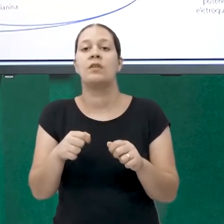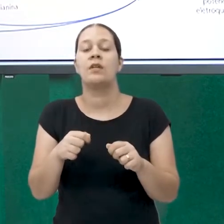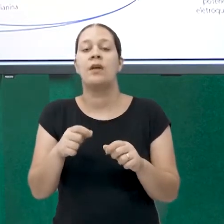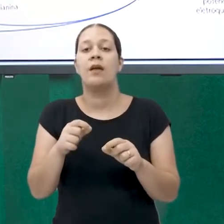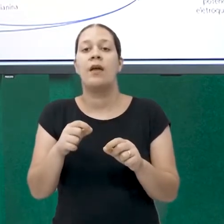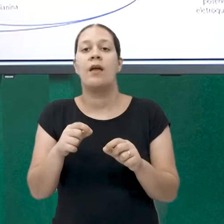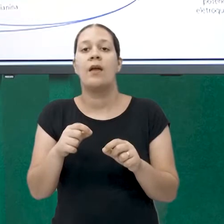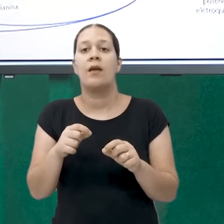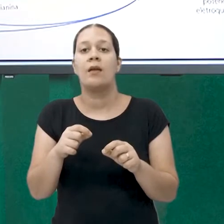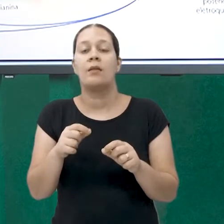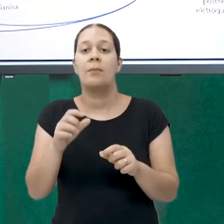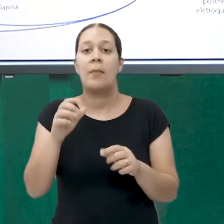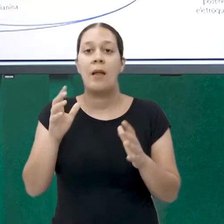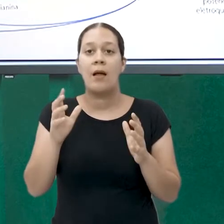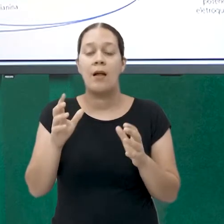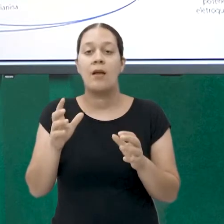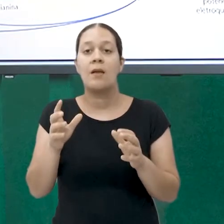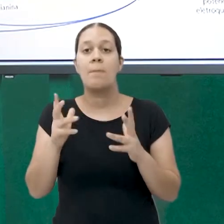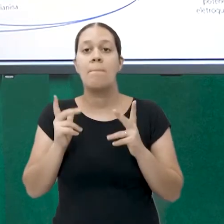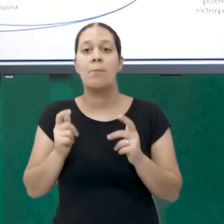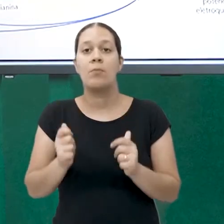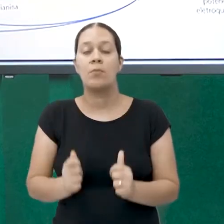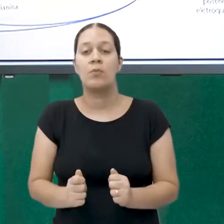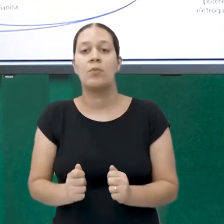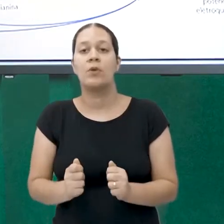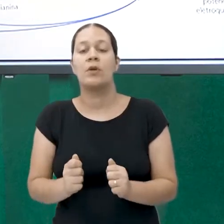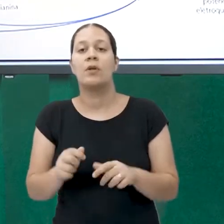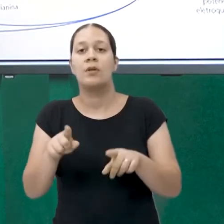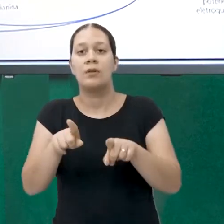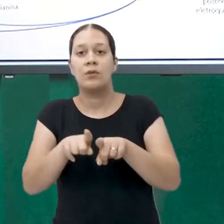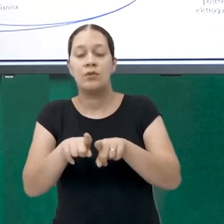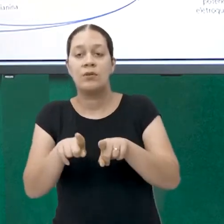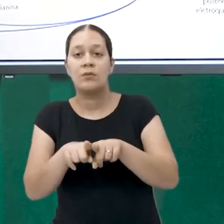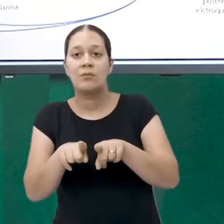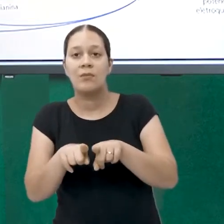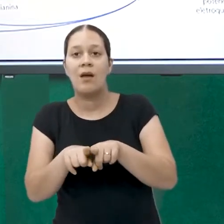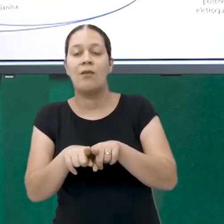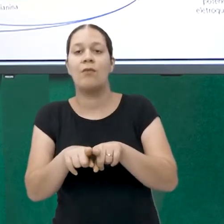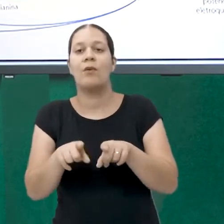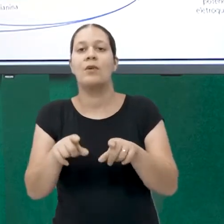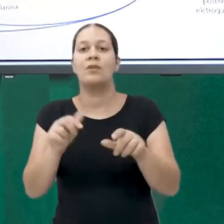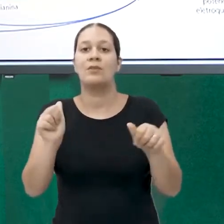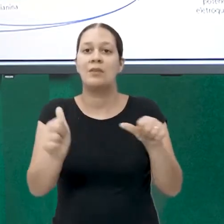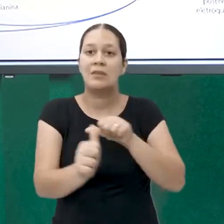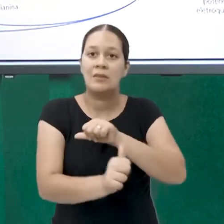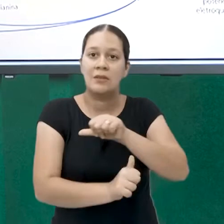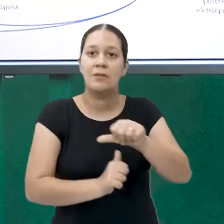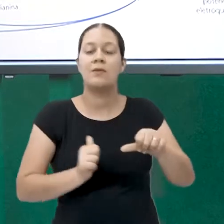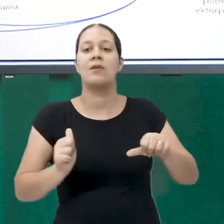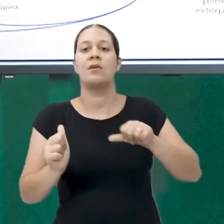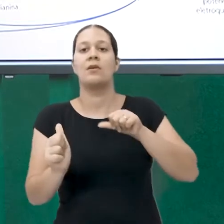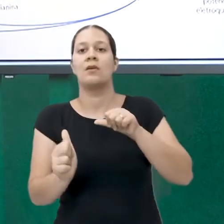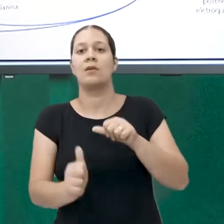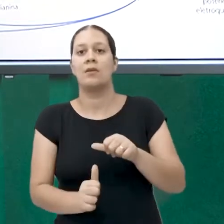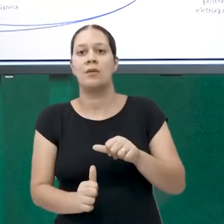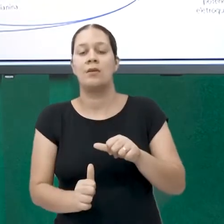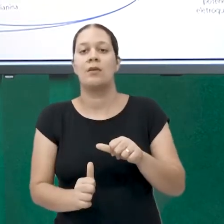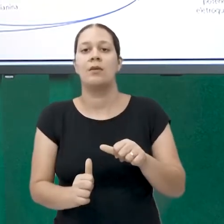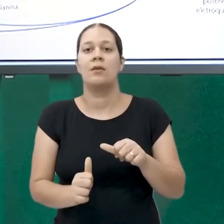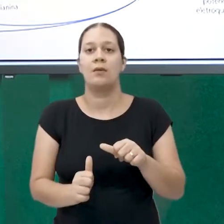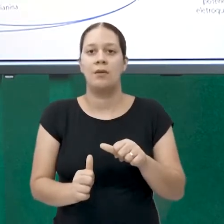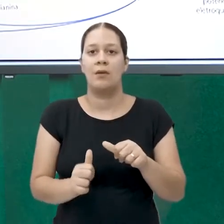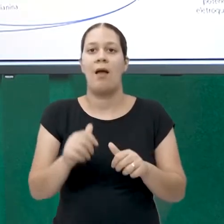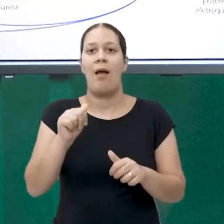ativação dela faz linkar esse fosfato inorgânico que estava solto e transformar de novo em